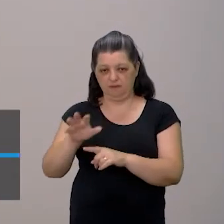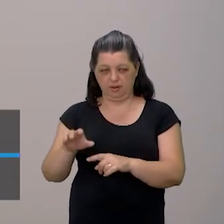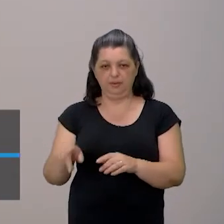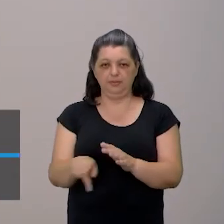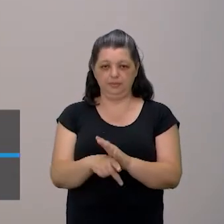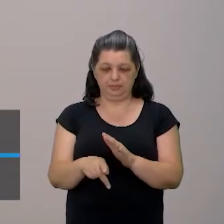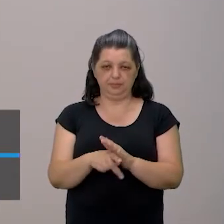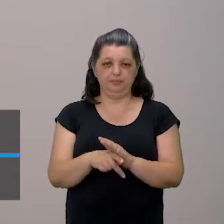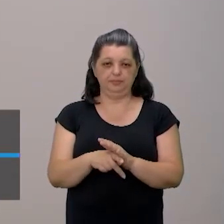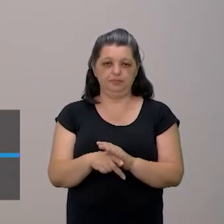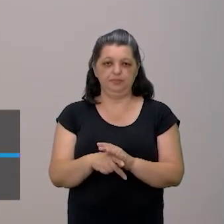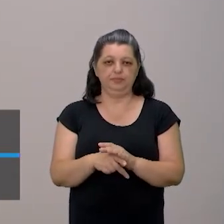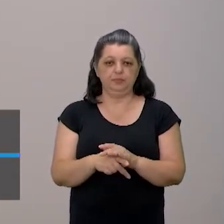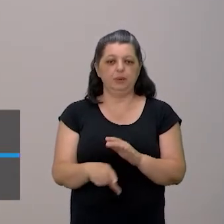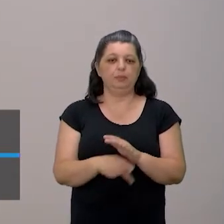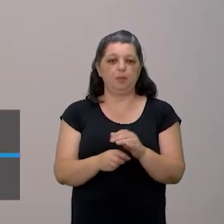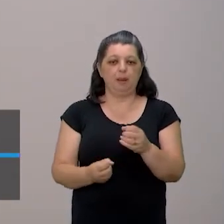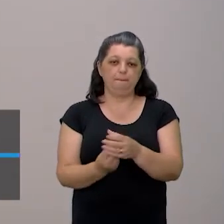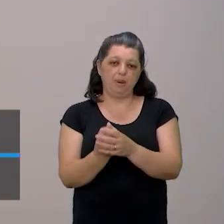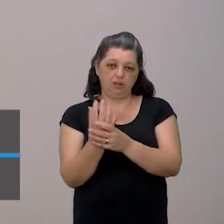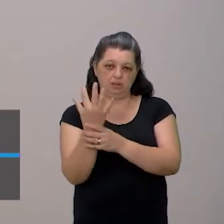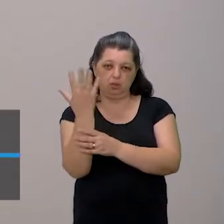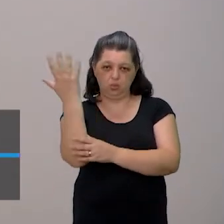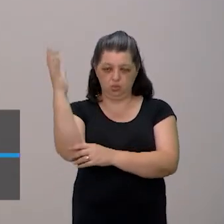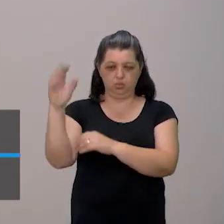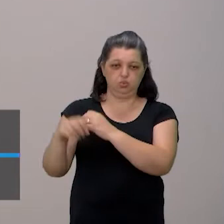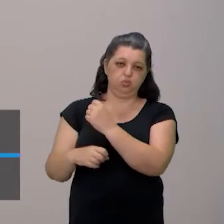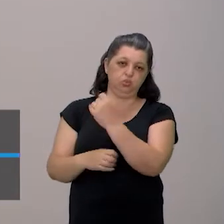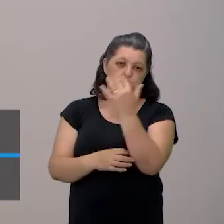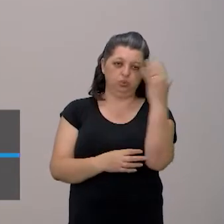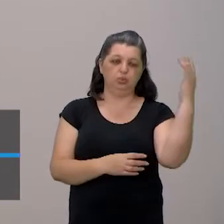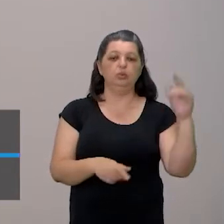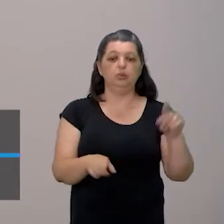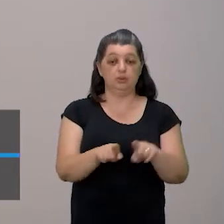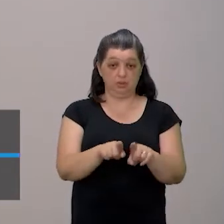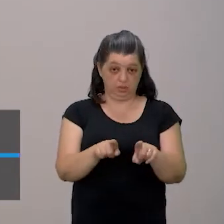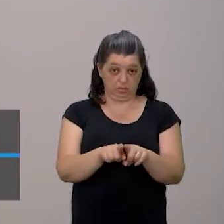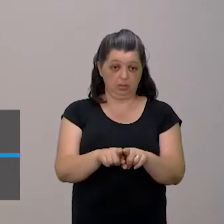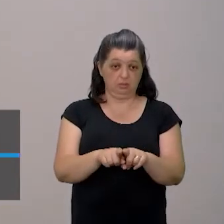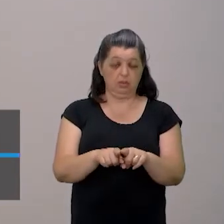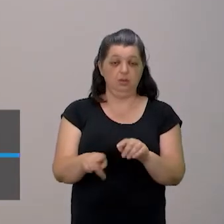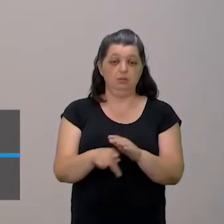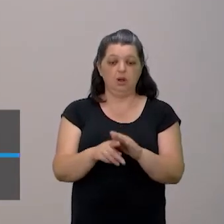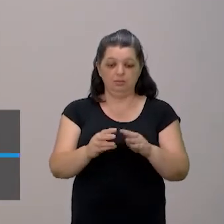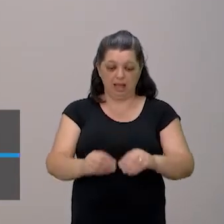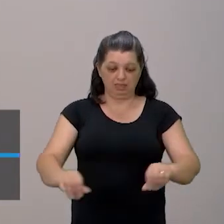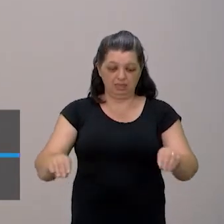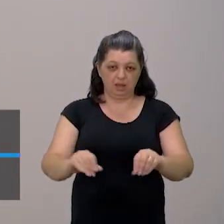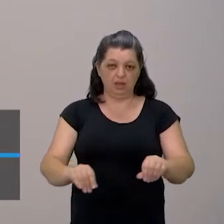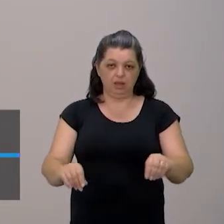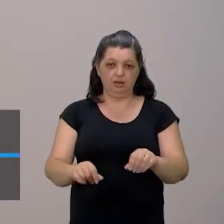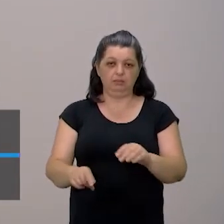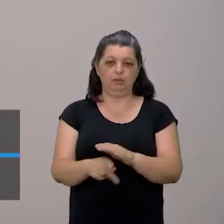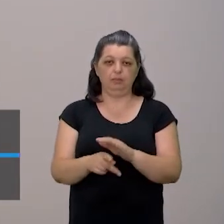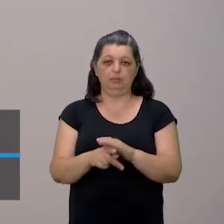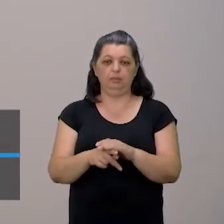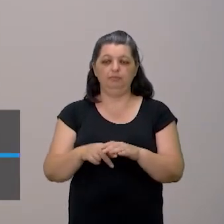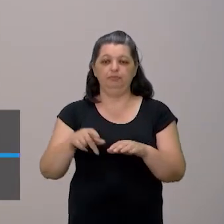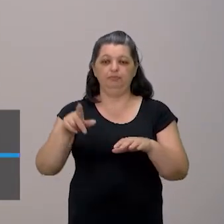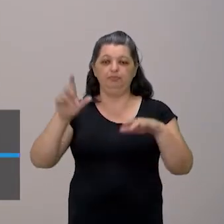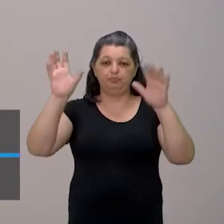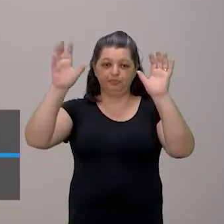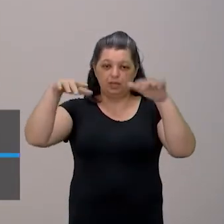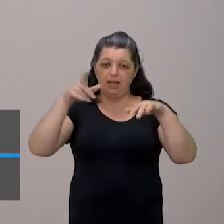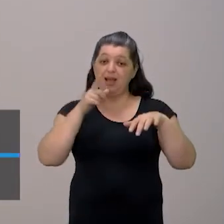ali das plantas, né? E também você tira a vegetação também, né, do solo. E aí a água que deveria infiltrar, ela não infiltra, né?